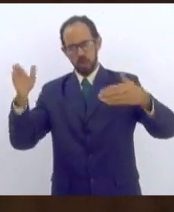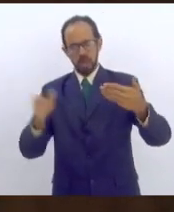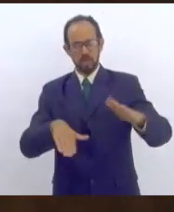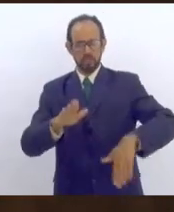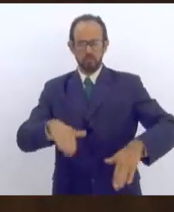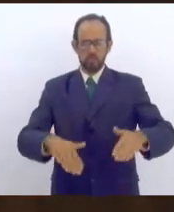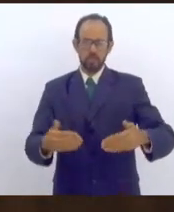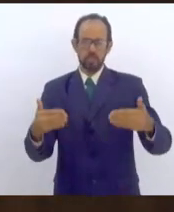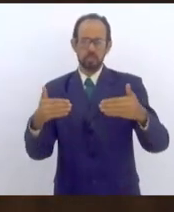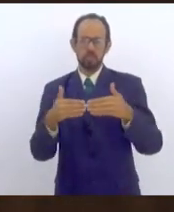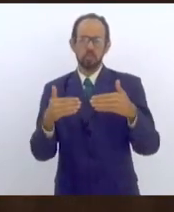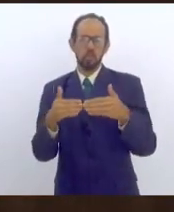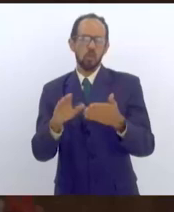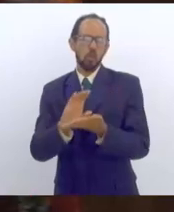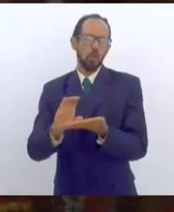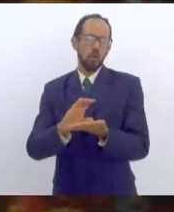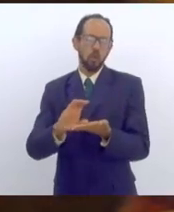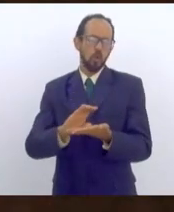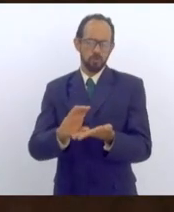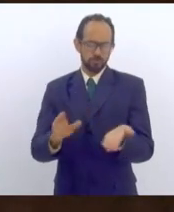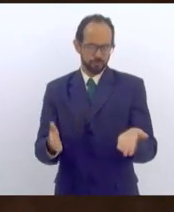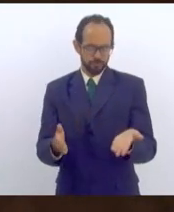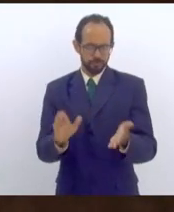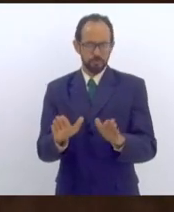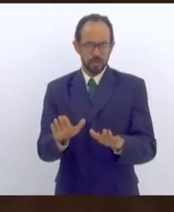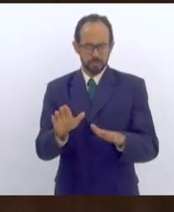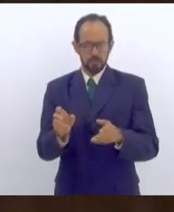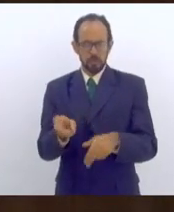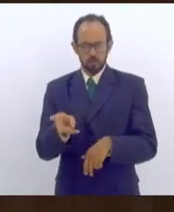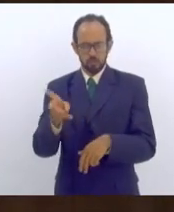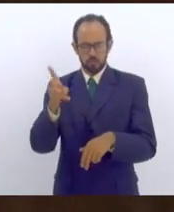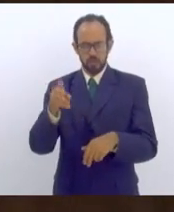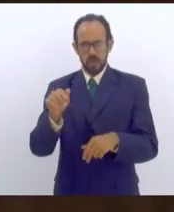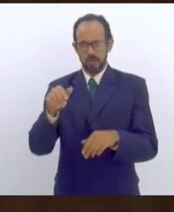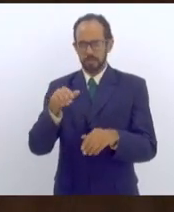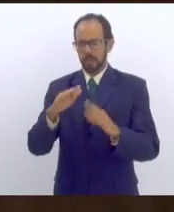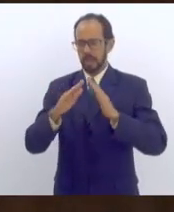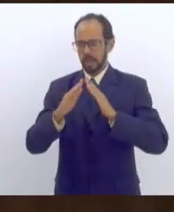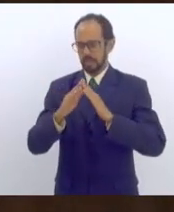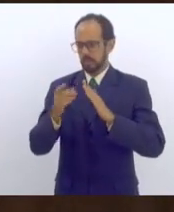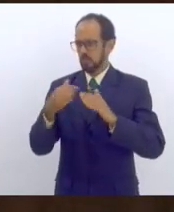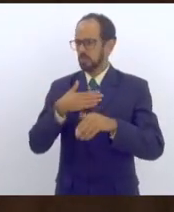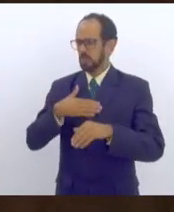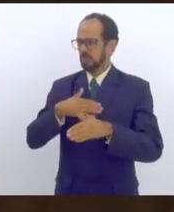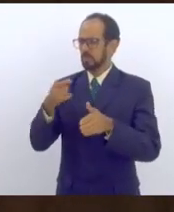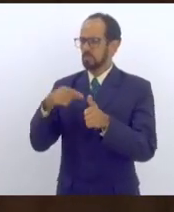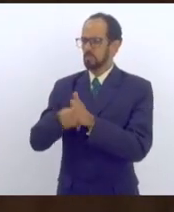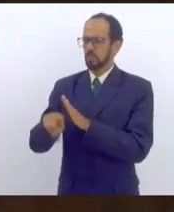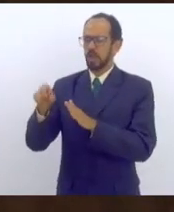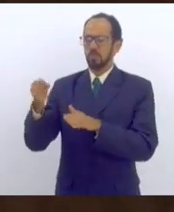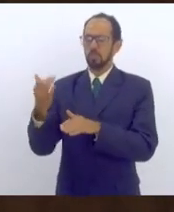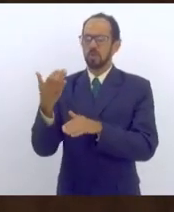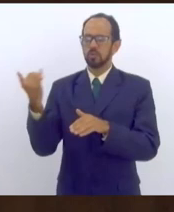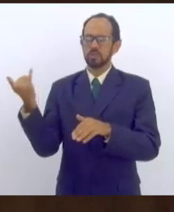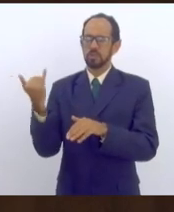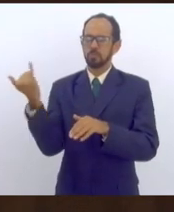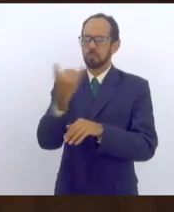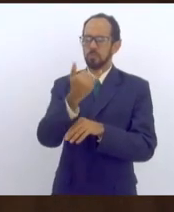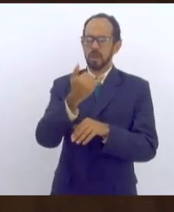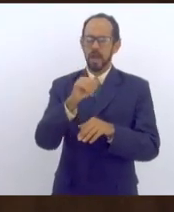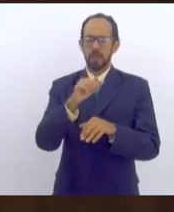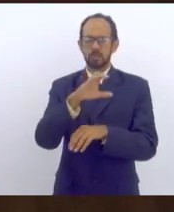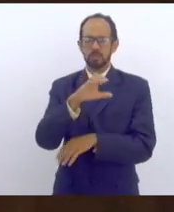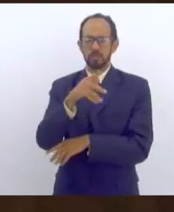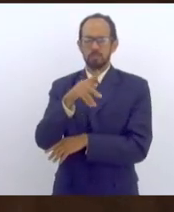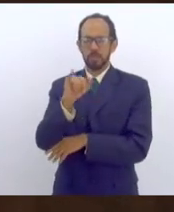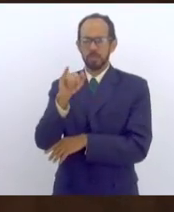constitucionalidade. Mas, bom, para dar seguimento aqui para casa, presidente, queria lhe perguntar quando serão publicados as CPIs que foram